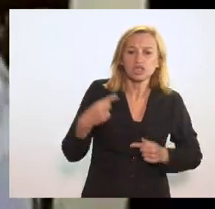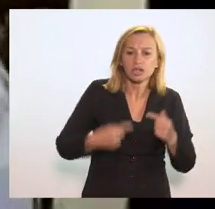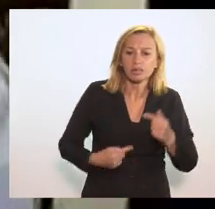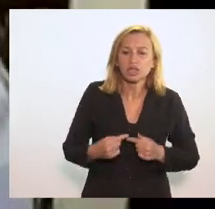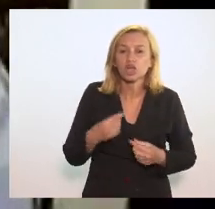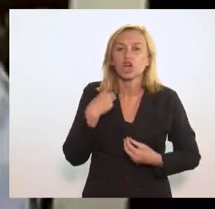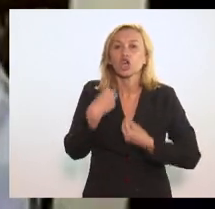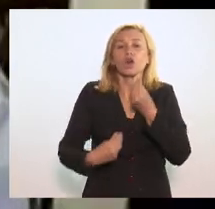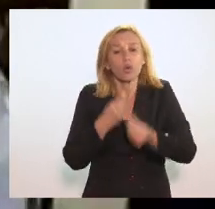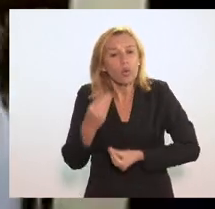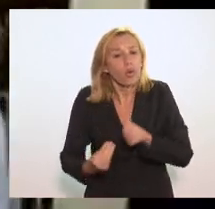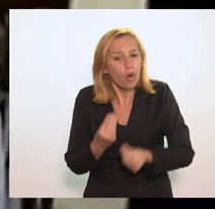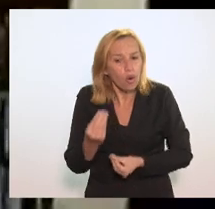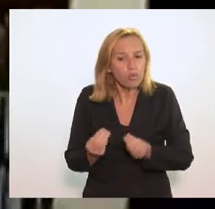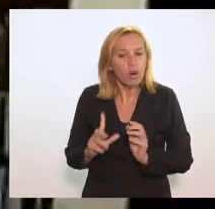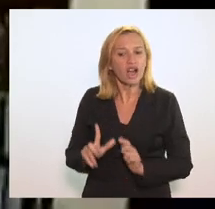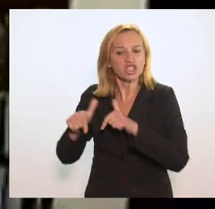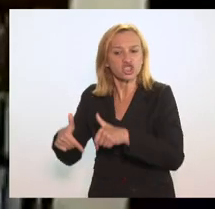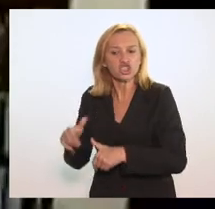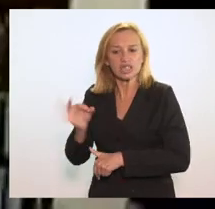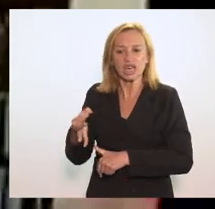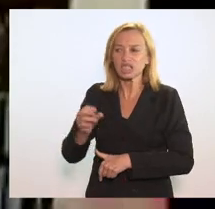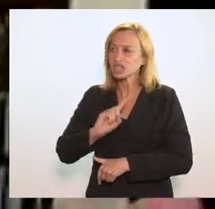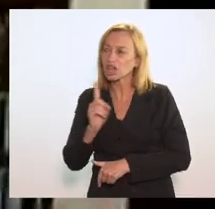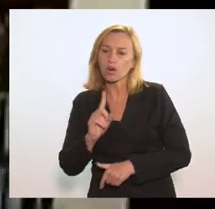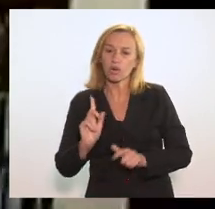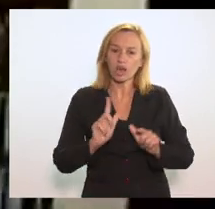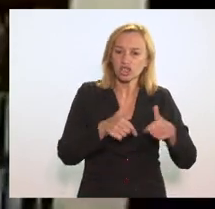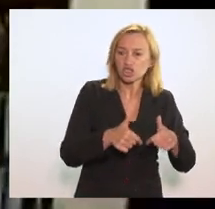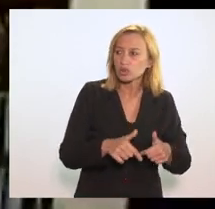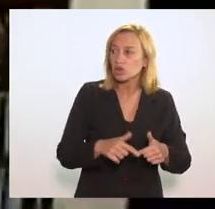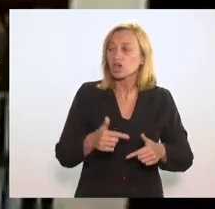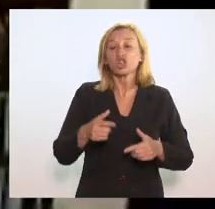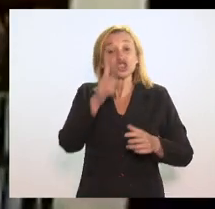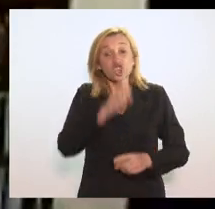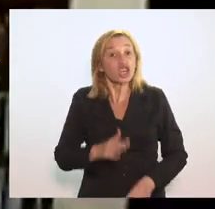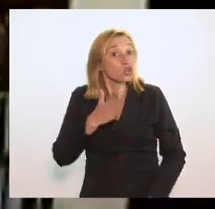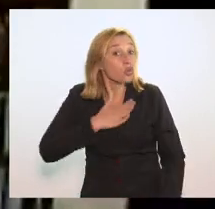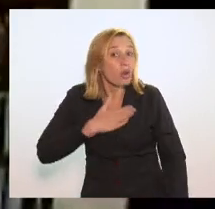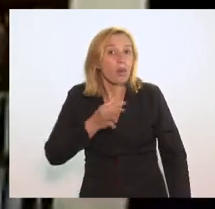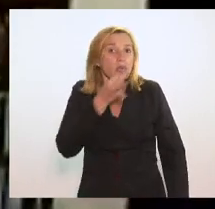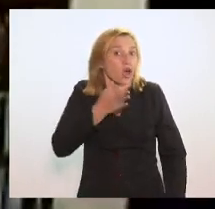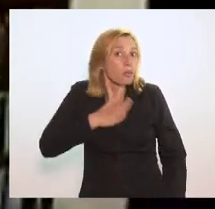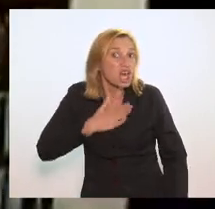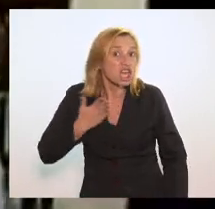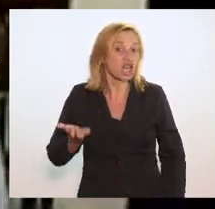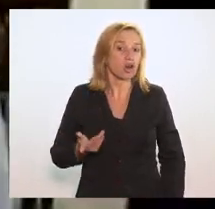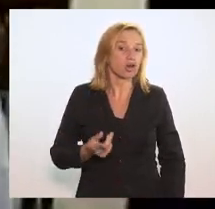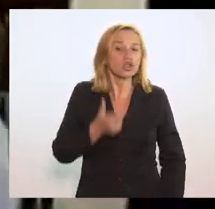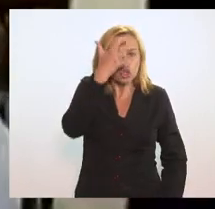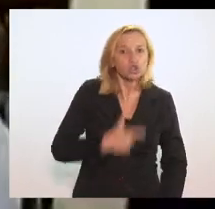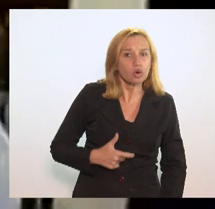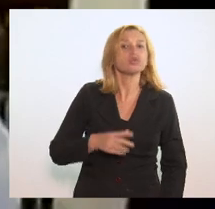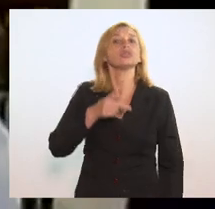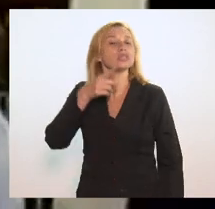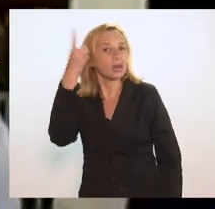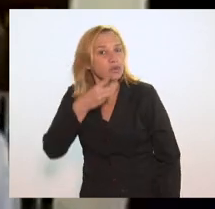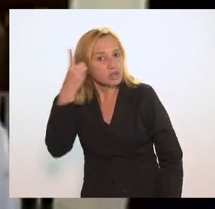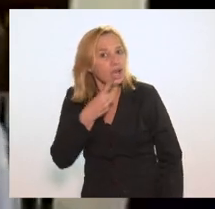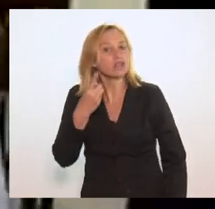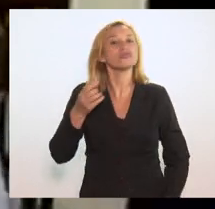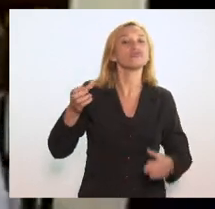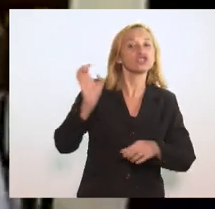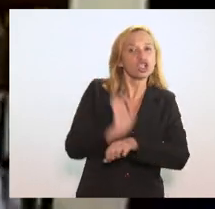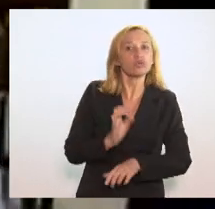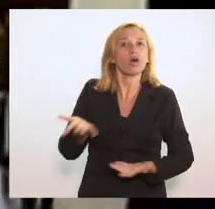que deveria estar funcionando não está, é um direito meu, é prerrogativa minha, como parlamentar, como deputado